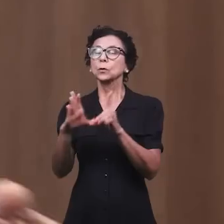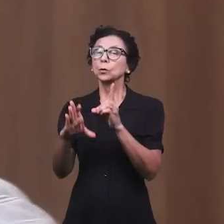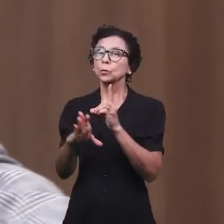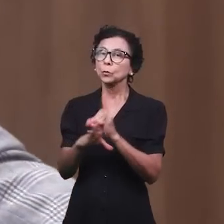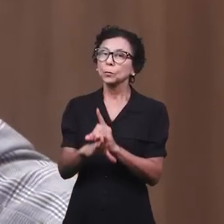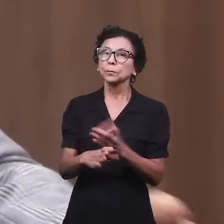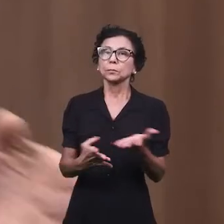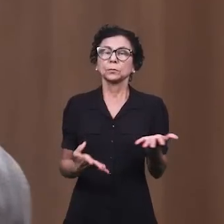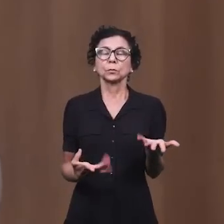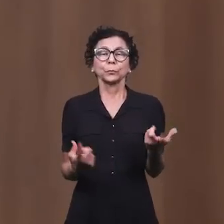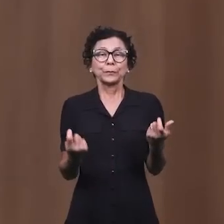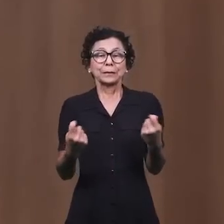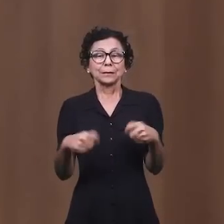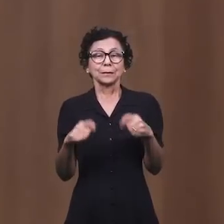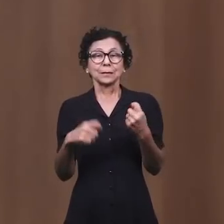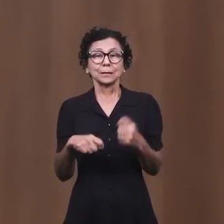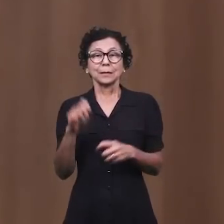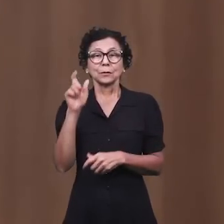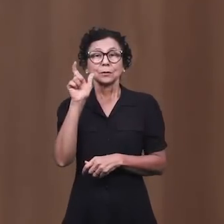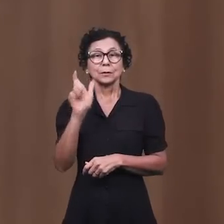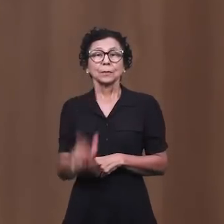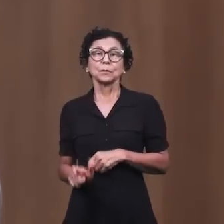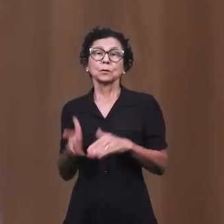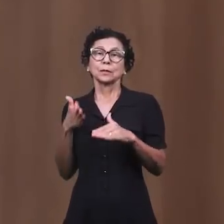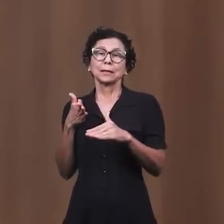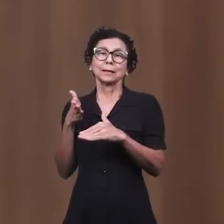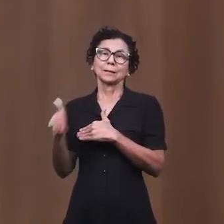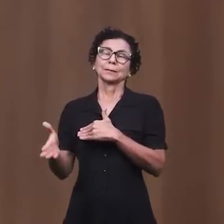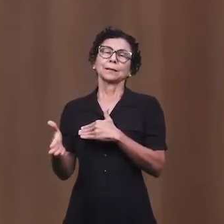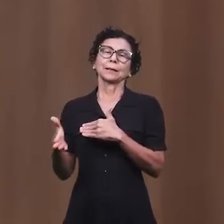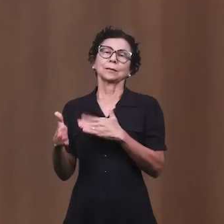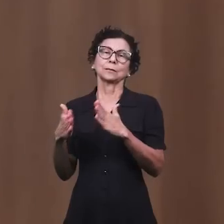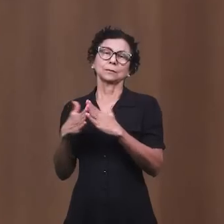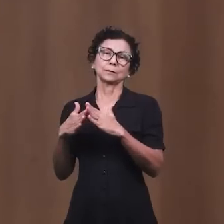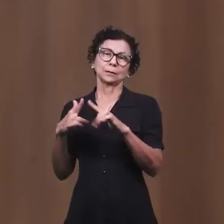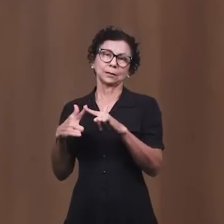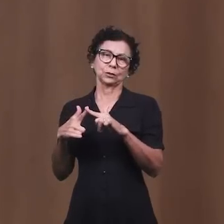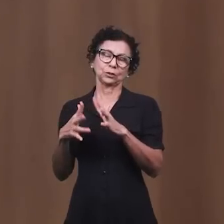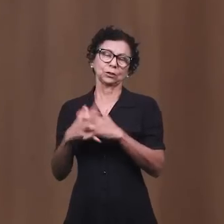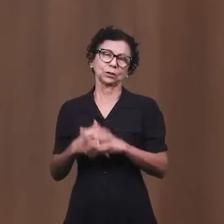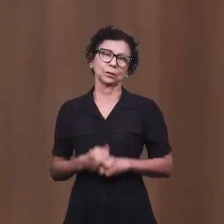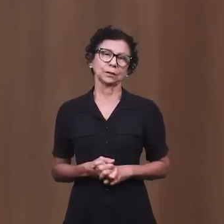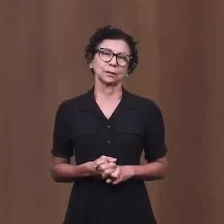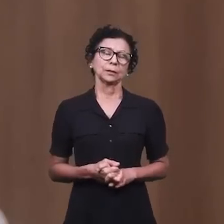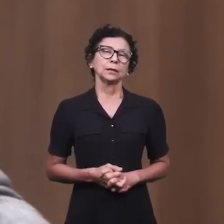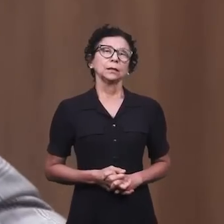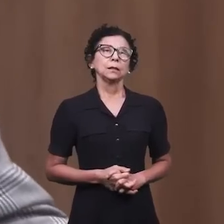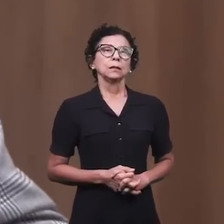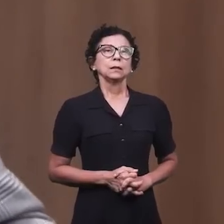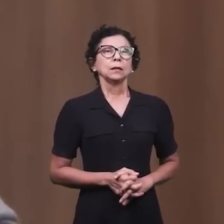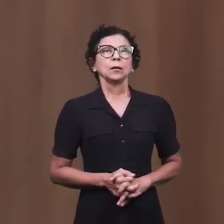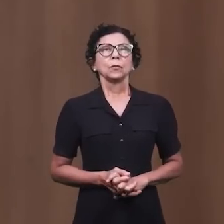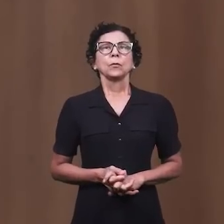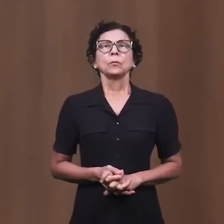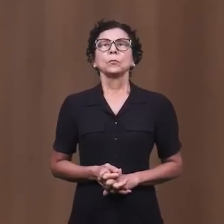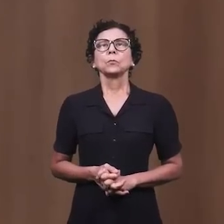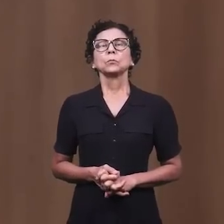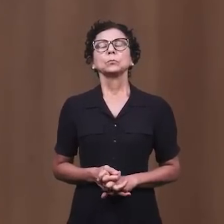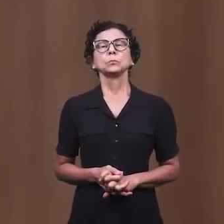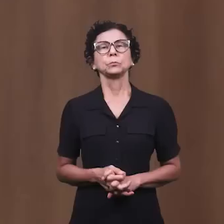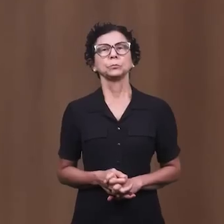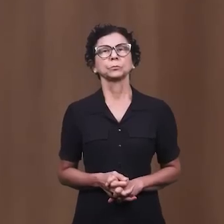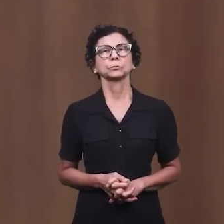alguém que vai entrar, o que o senhor vai fazer naquele culto. Então, nós começamos a entender o